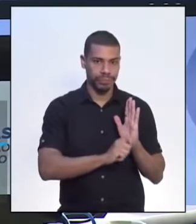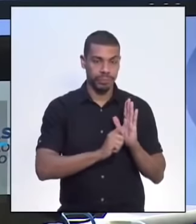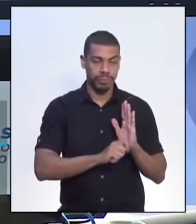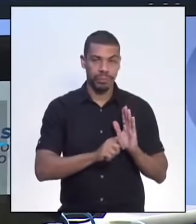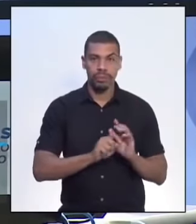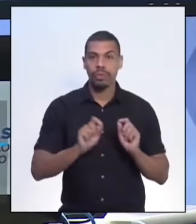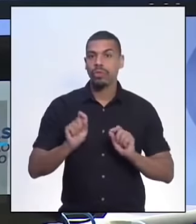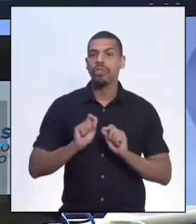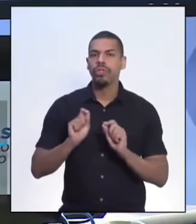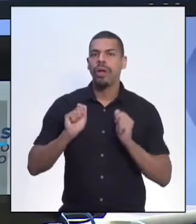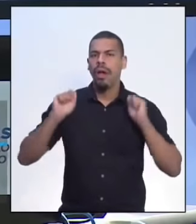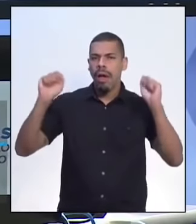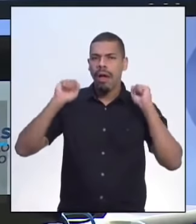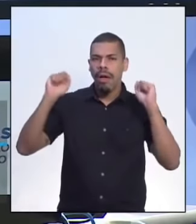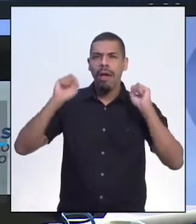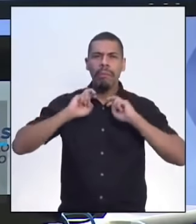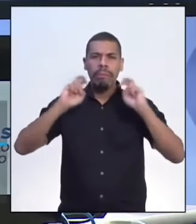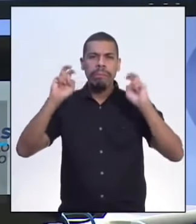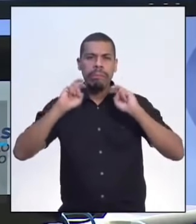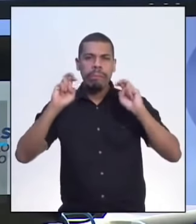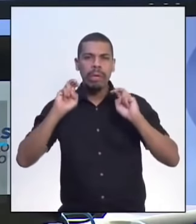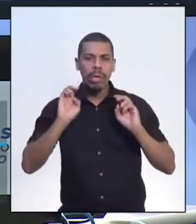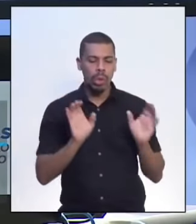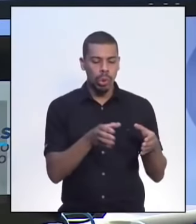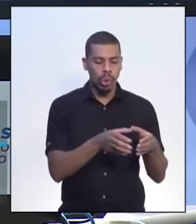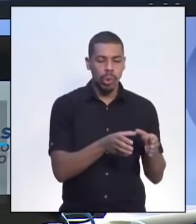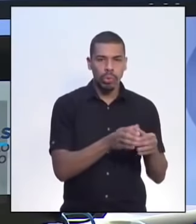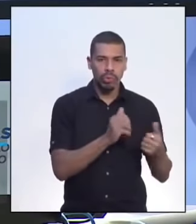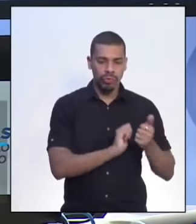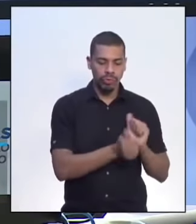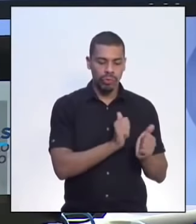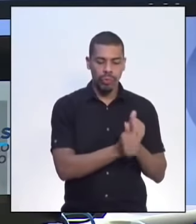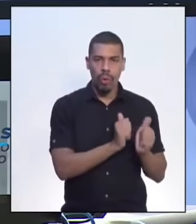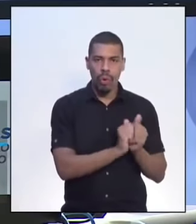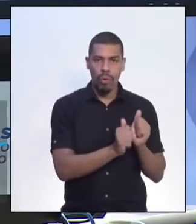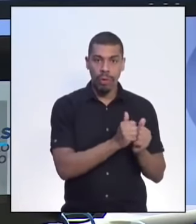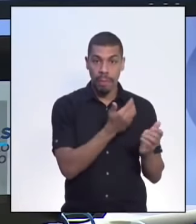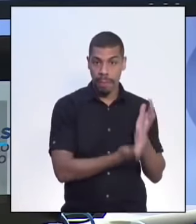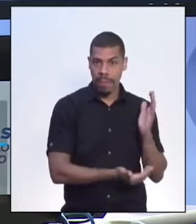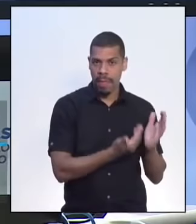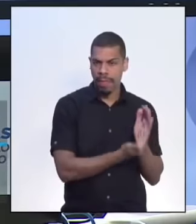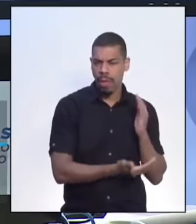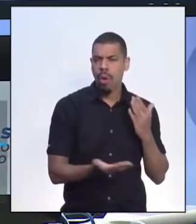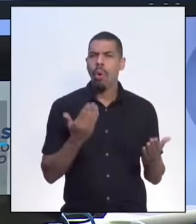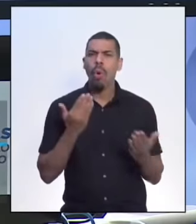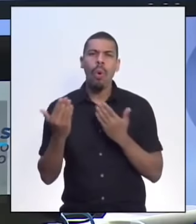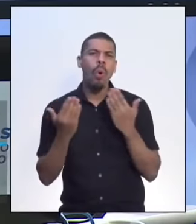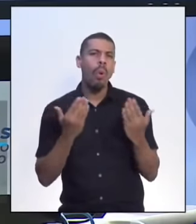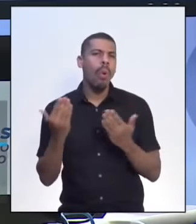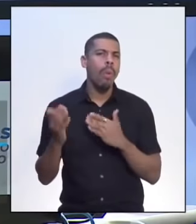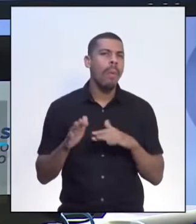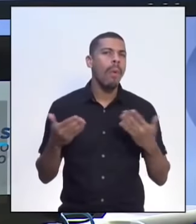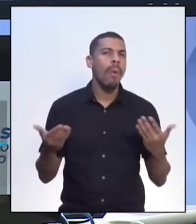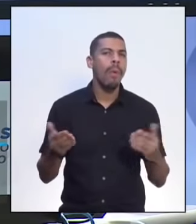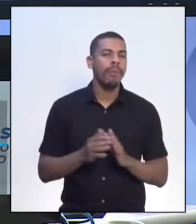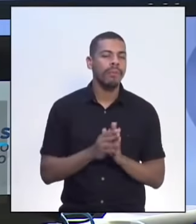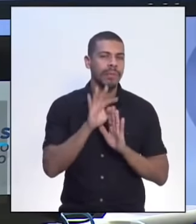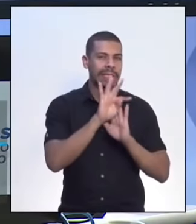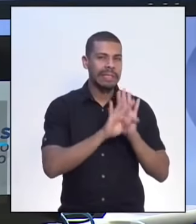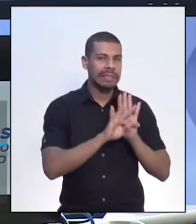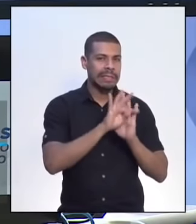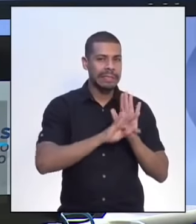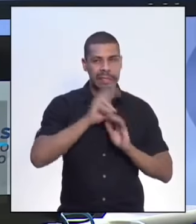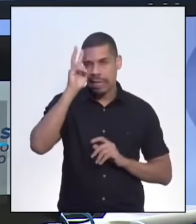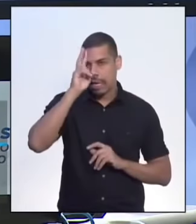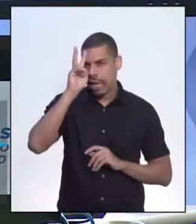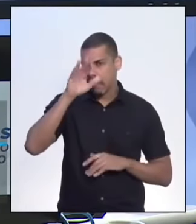da torcida do time que perdeu a partida, faz uma comparação. Você se lembra em qual parte do texto foi isso? Consegue se lembrar